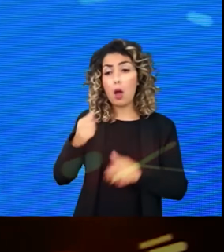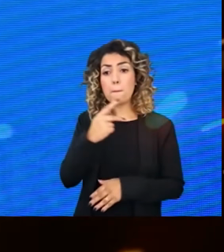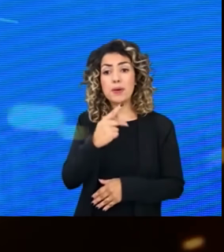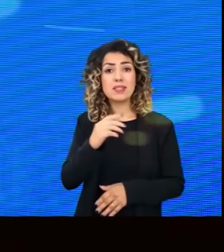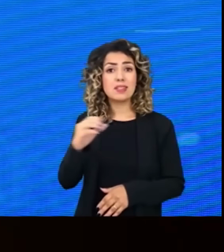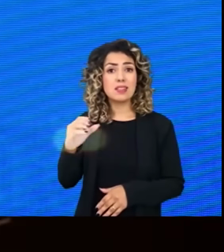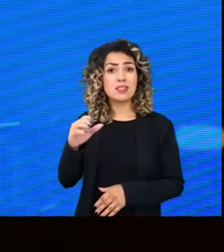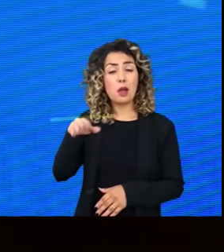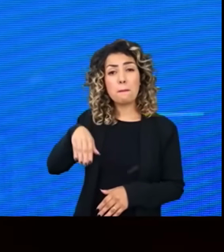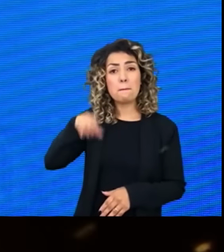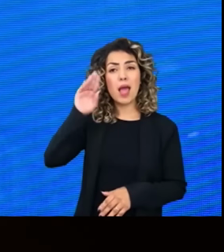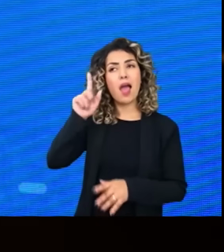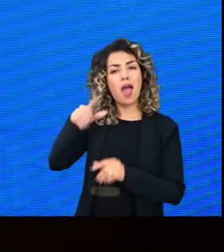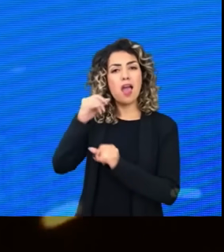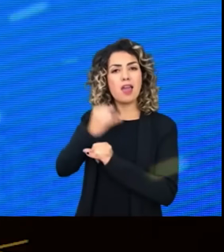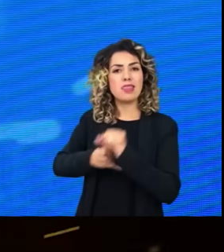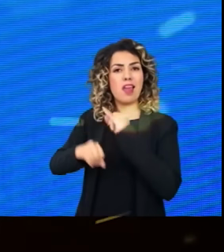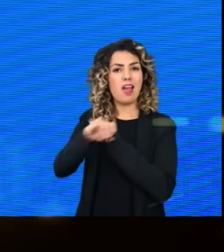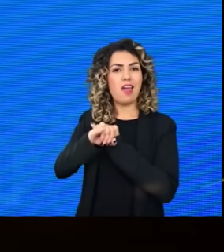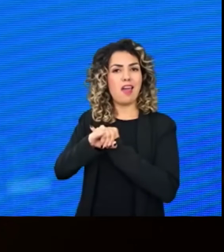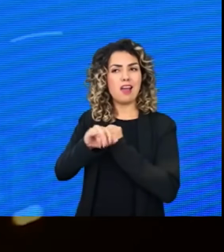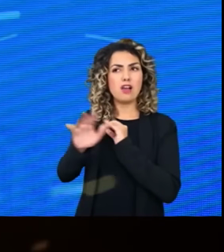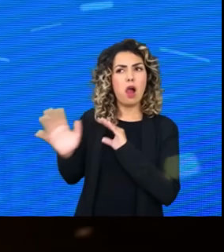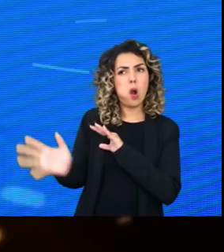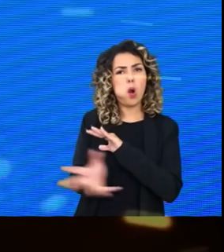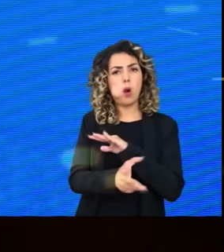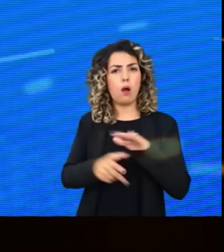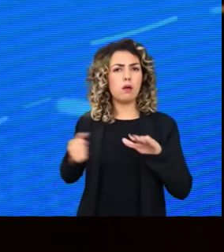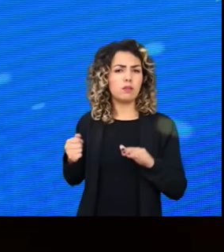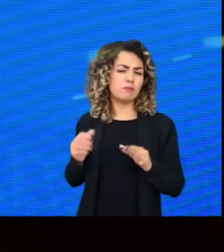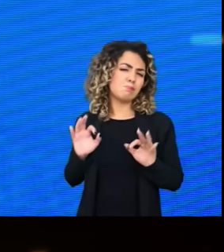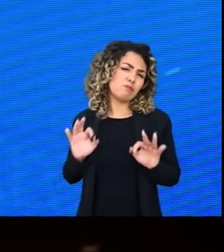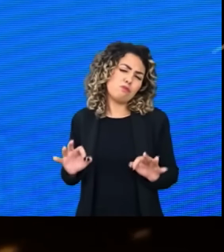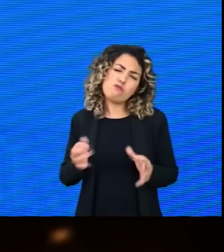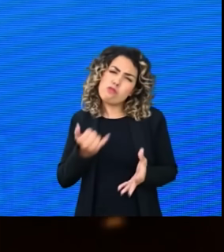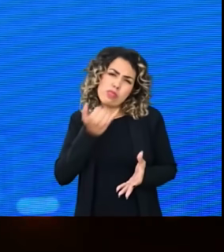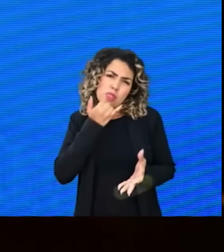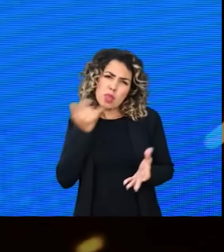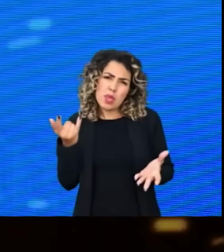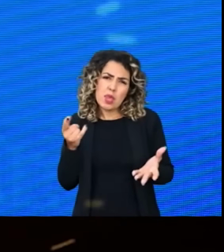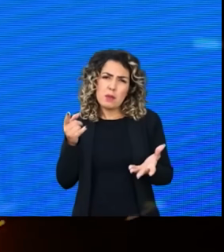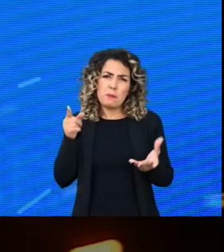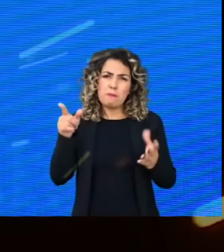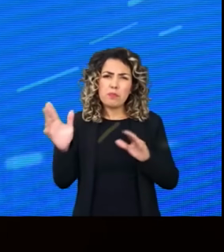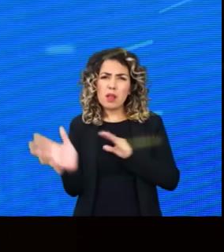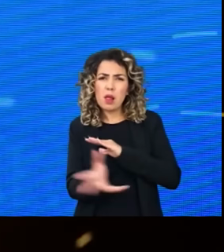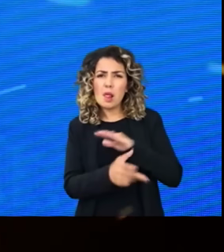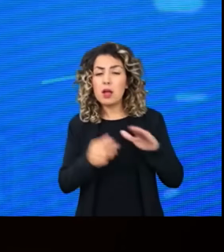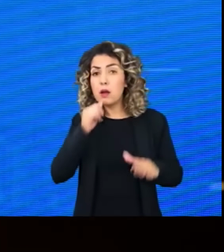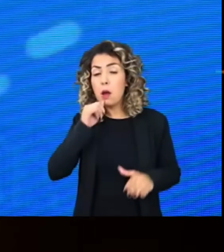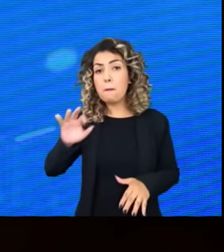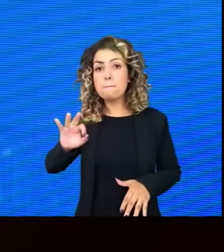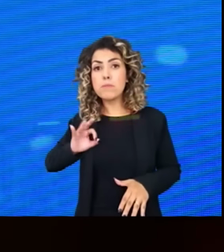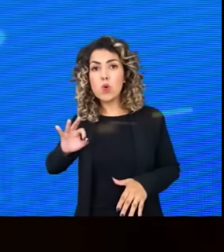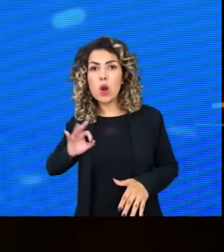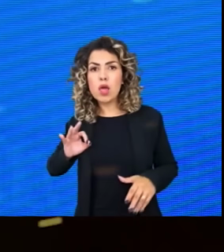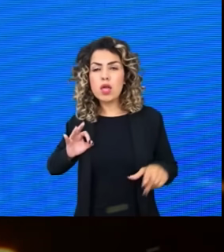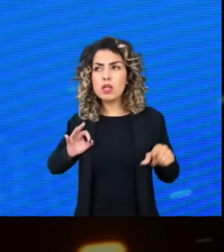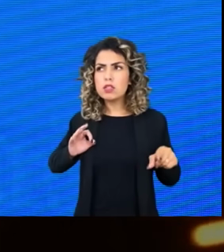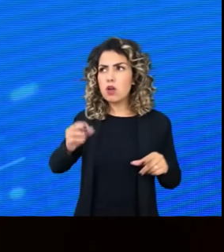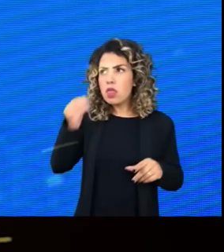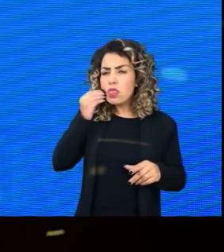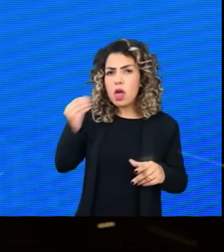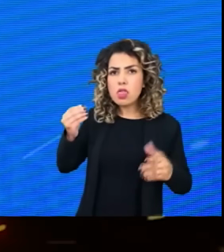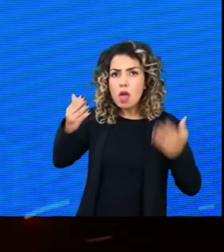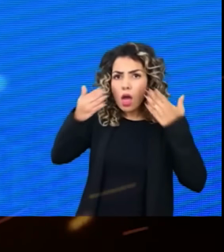estelionato que De forma alguma o bandido troca tiros com a polícia e por crime de telonato paga muito pouco